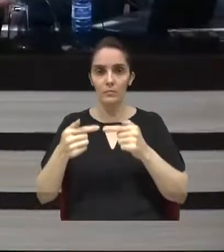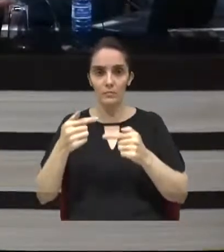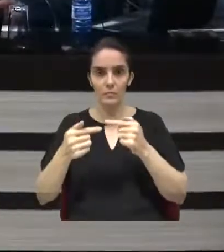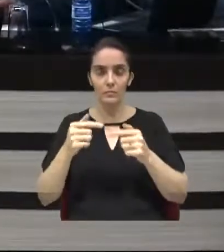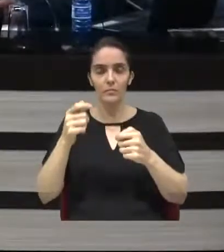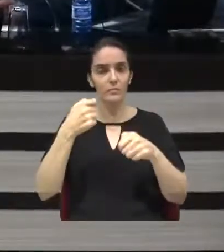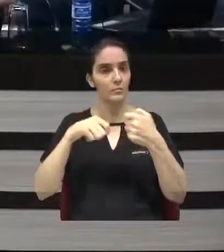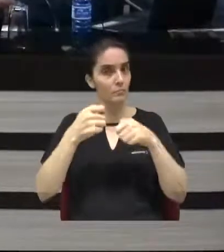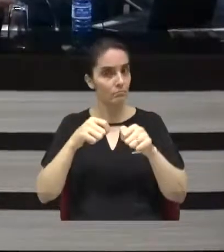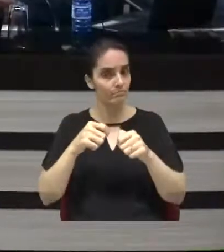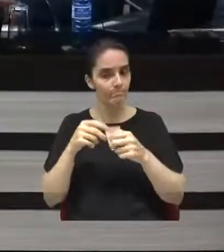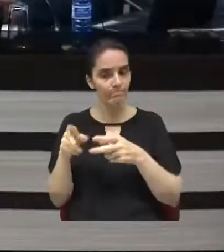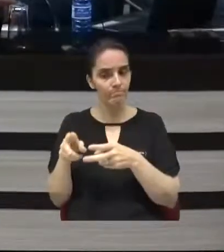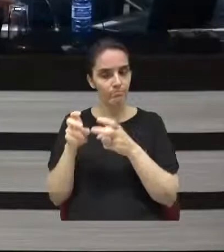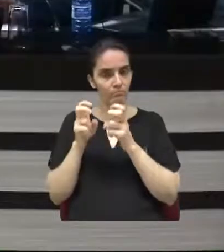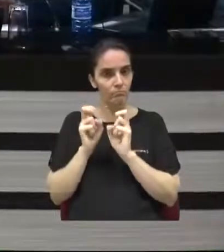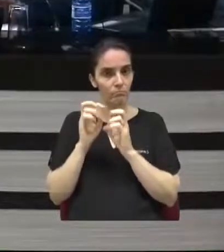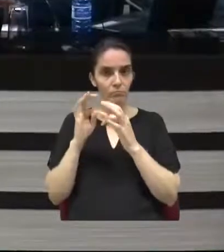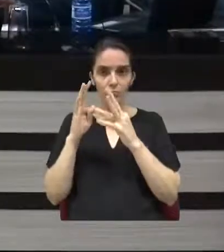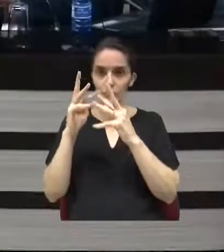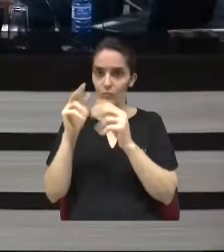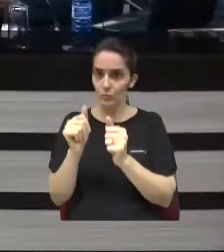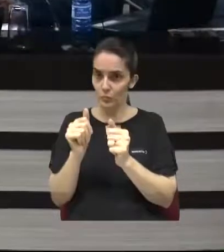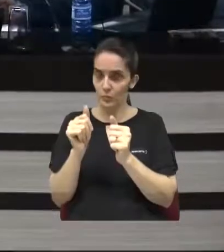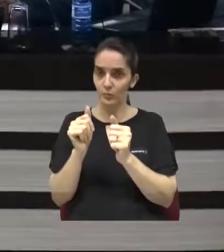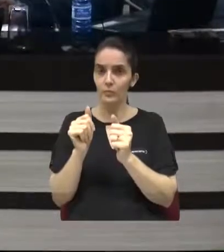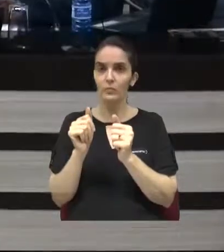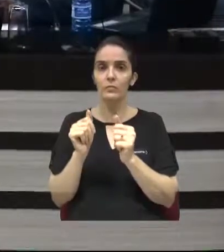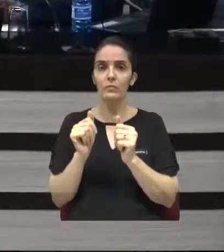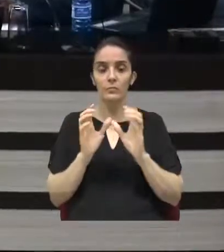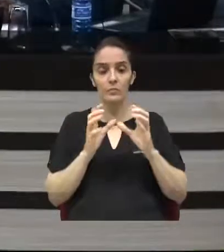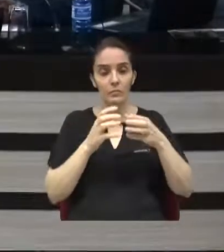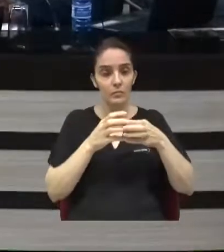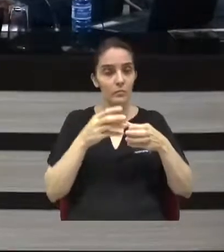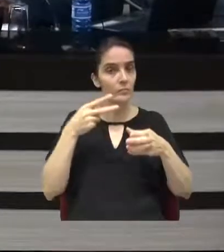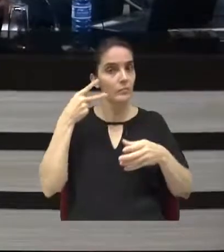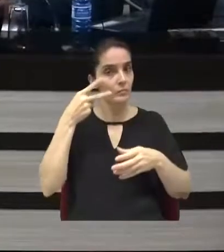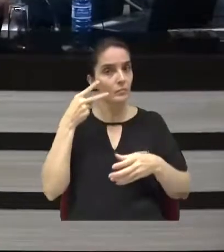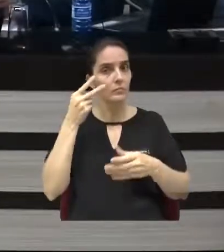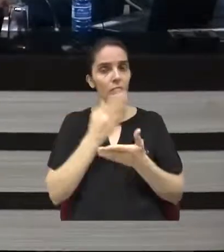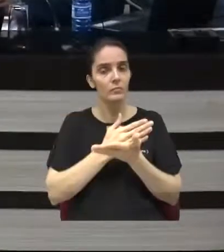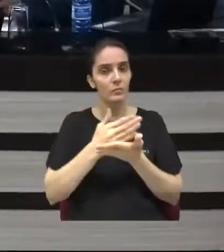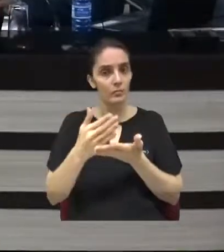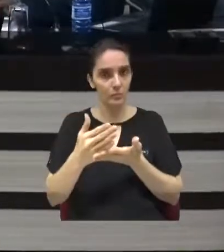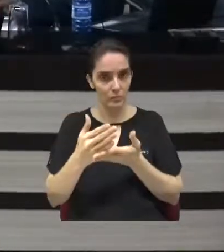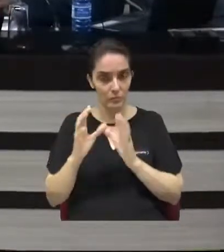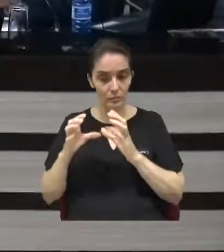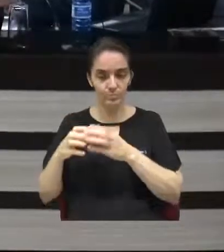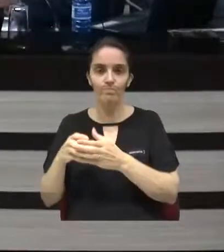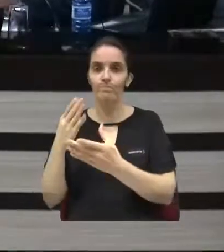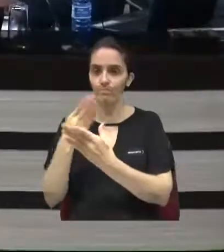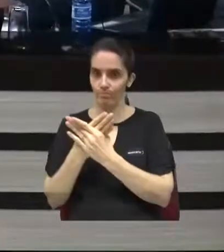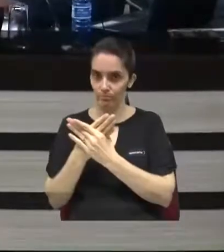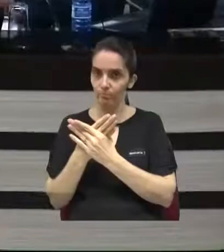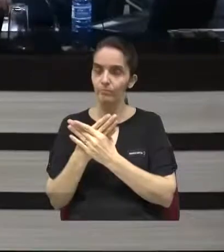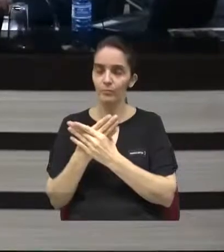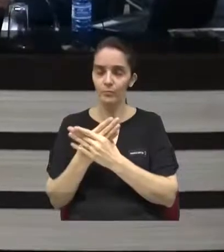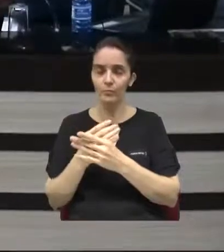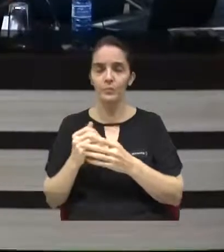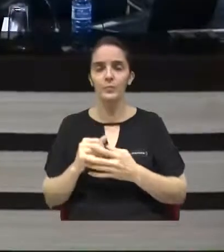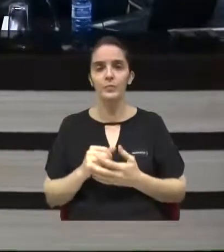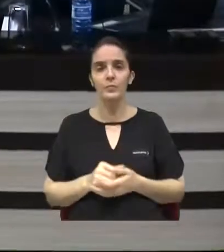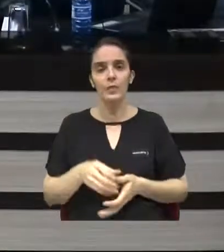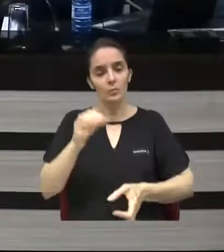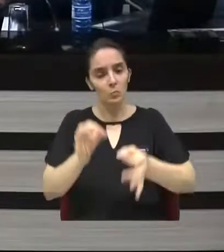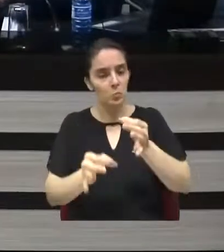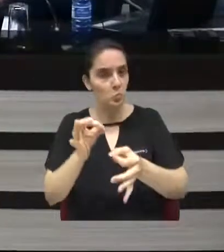ser observado pelas câmaras municipais para a instauração de comissão processante, sua tramitação e